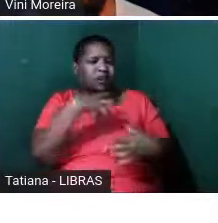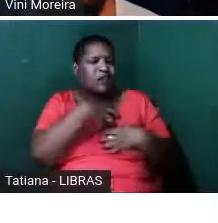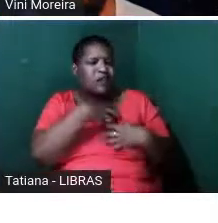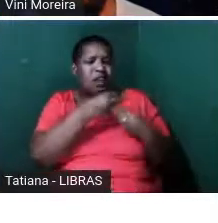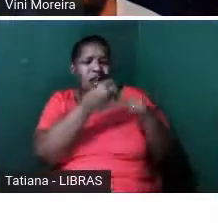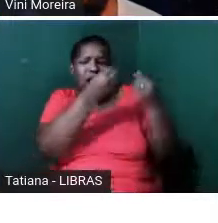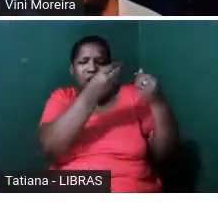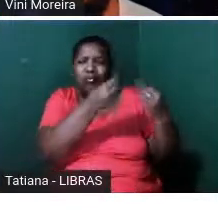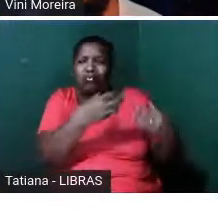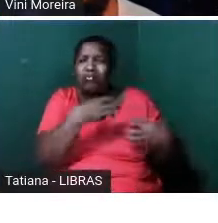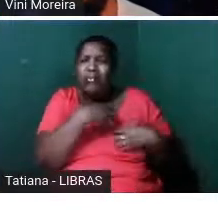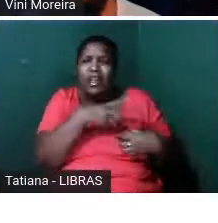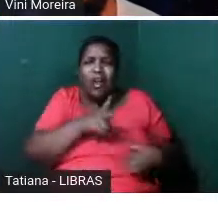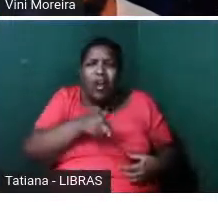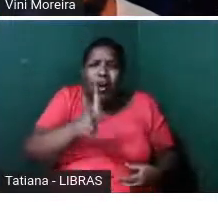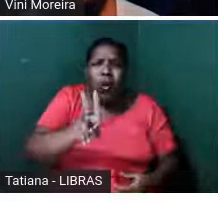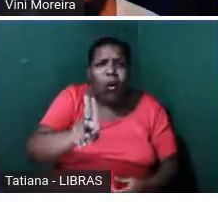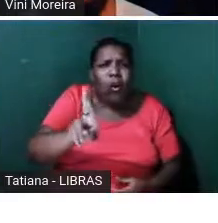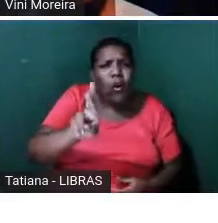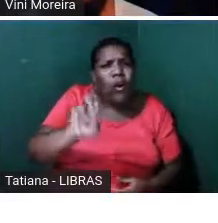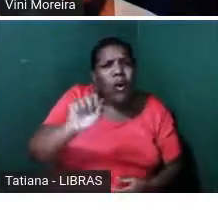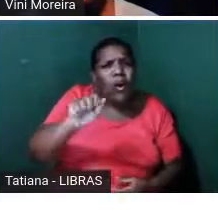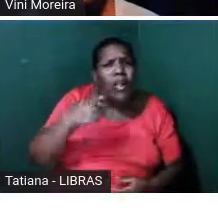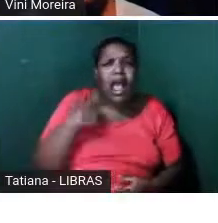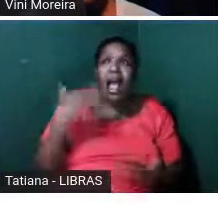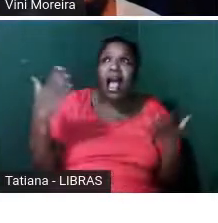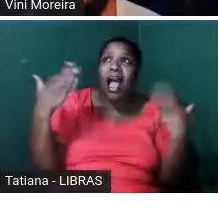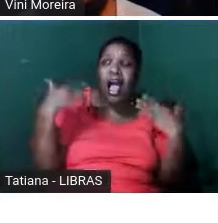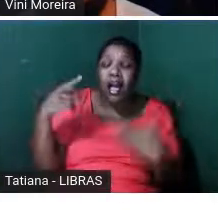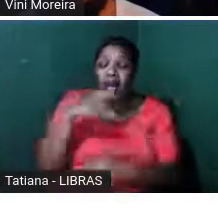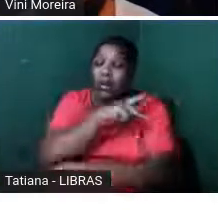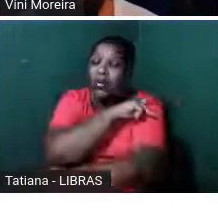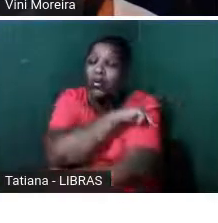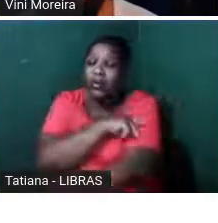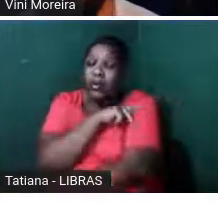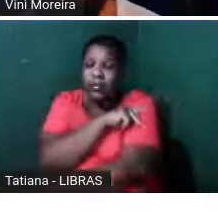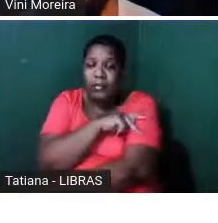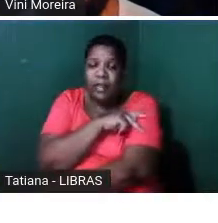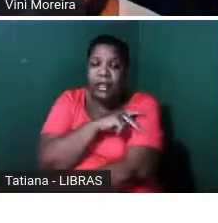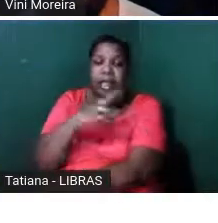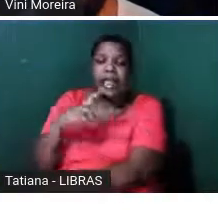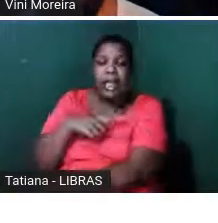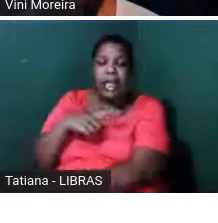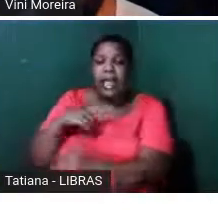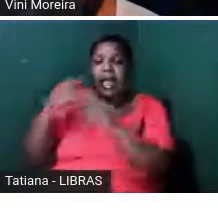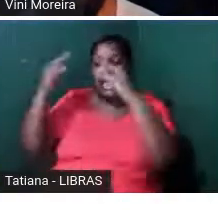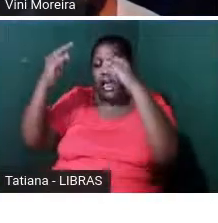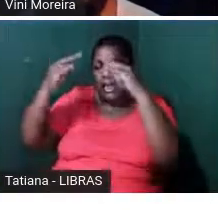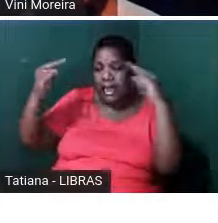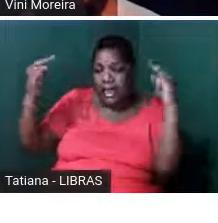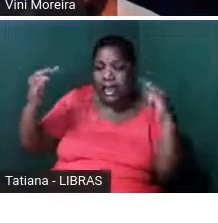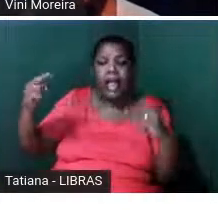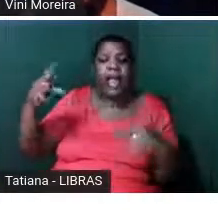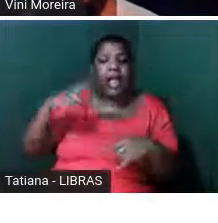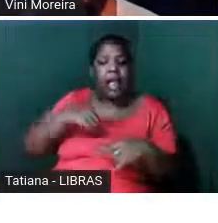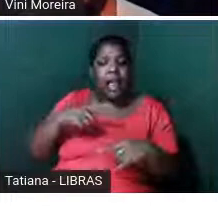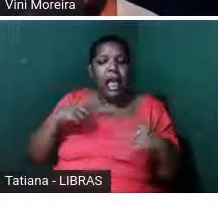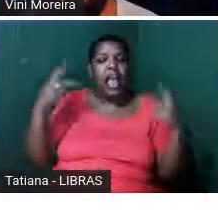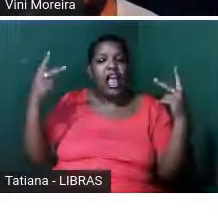querer manter uma ursa no calor do Piauí legal circo é humano